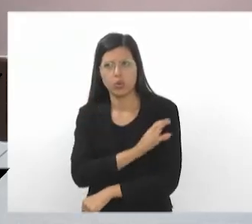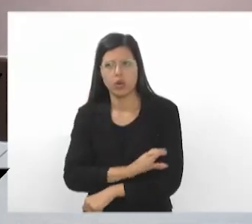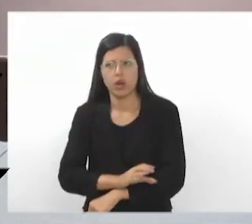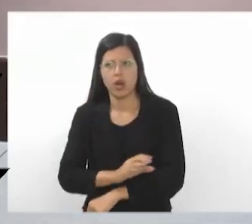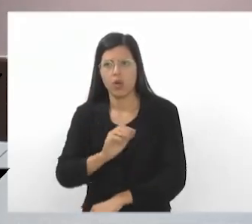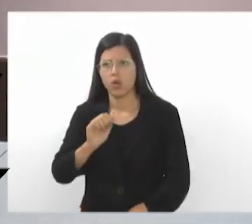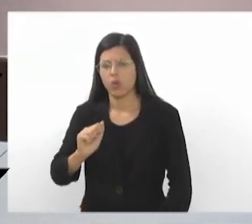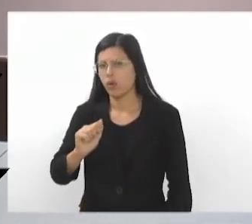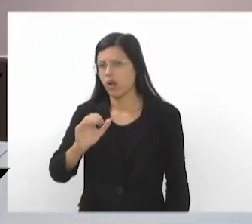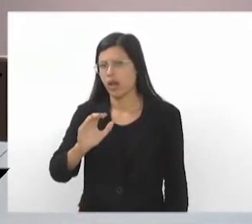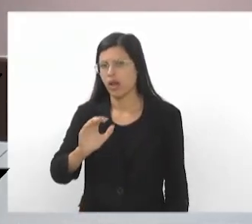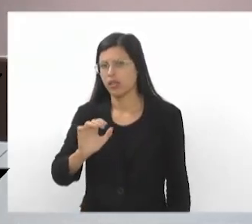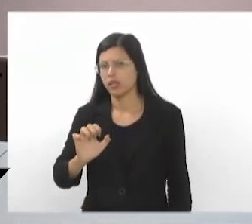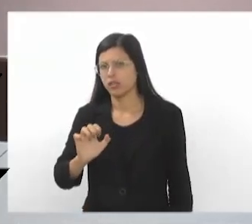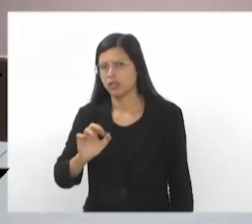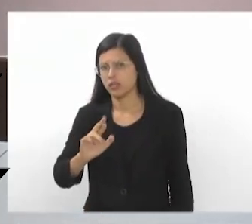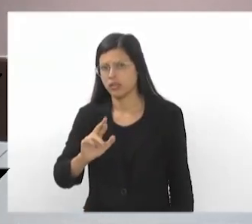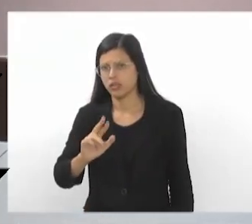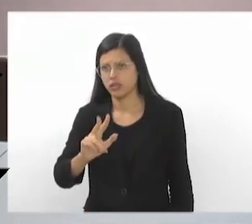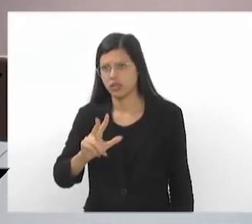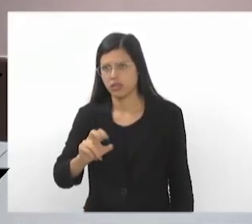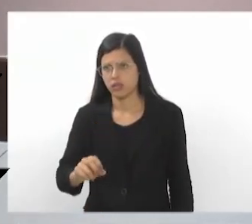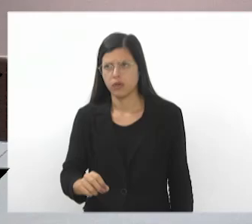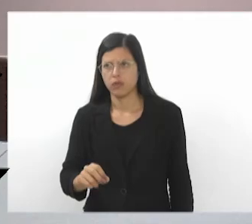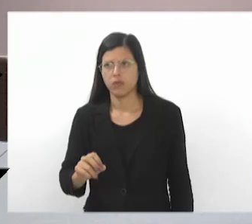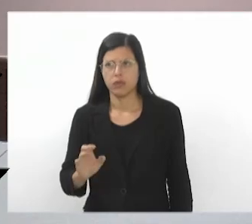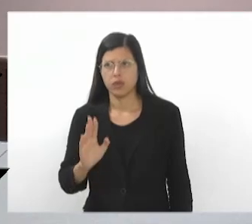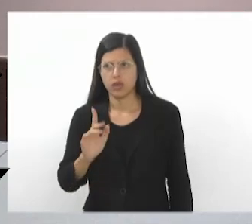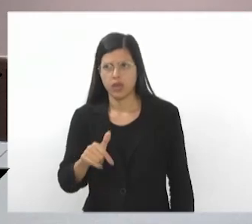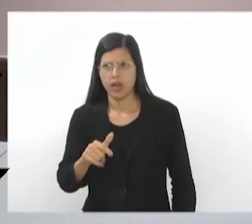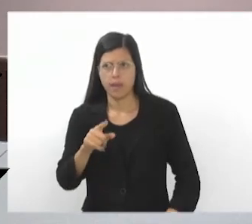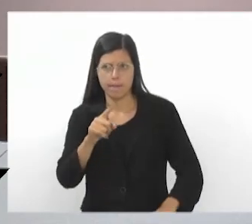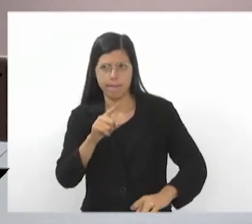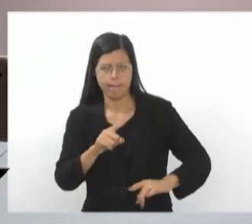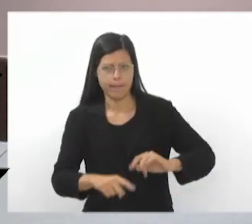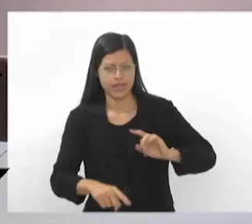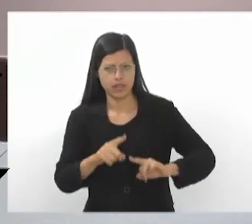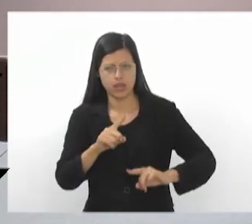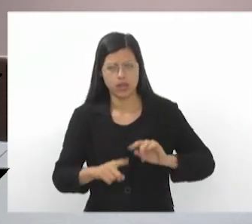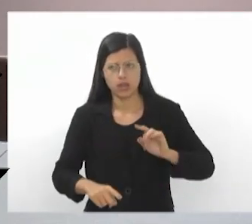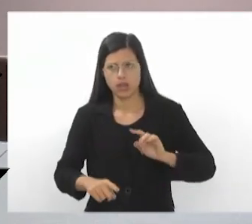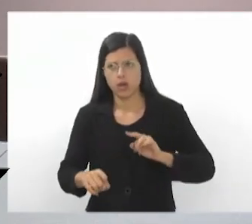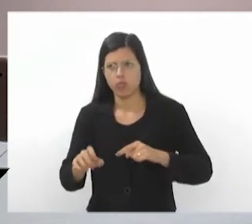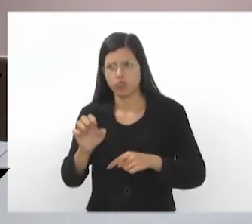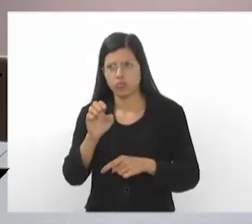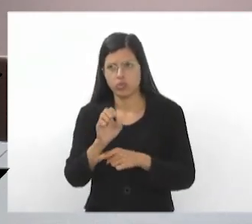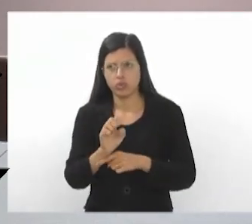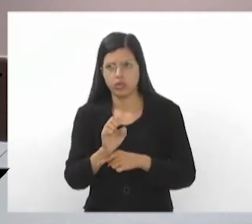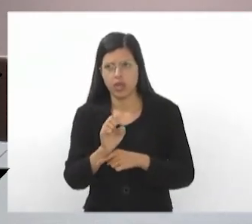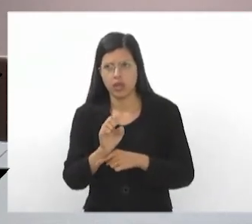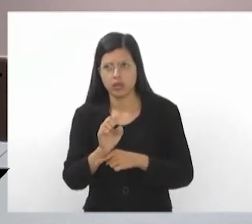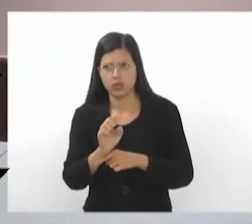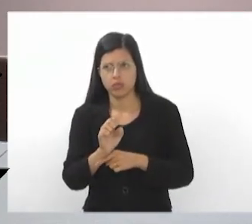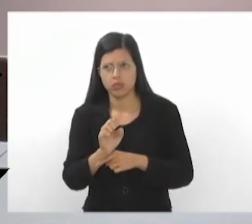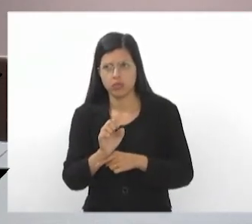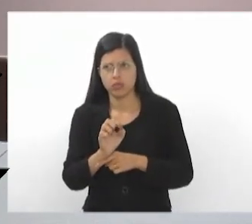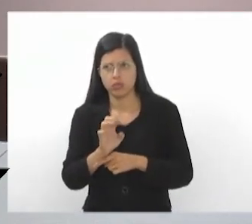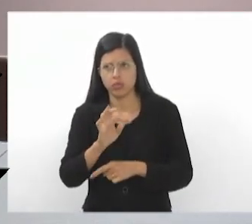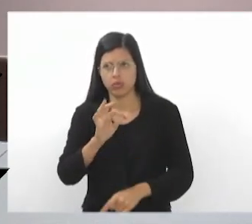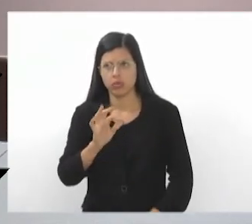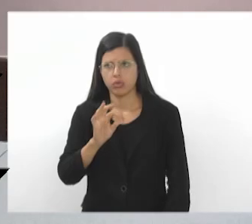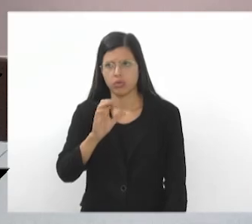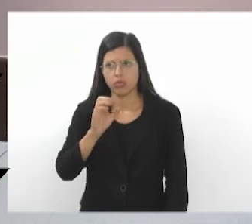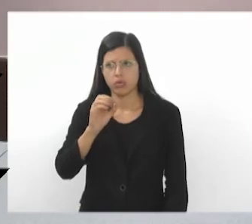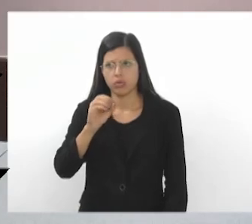obra artística e cultural, ora tombado como bem material do Estado, né? Acho que é do Estado o tombamento, né?